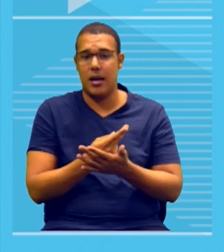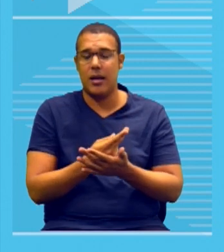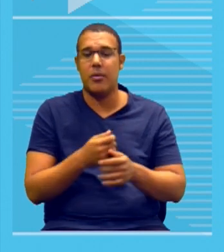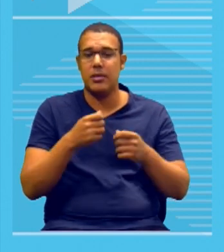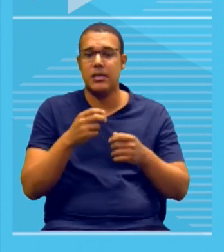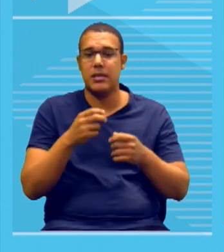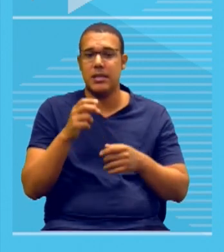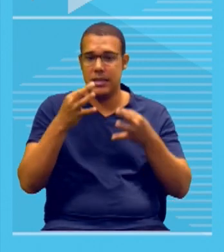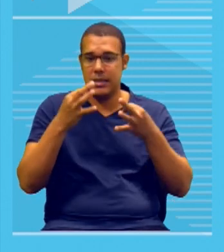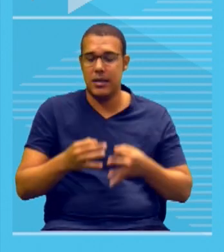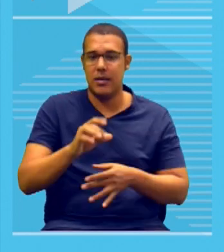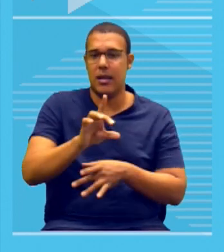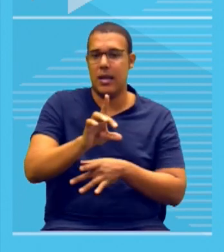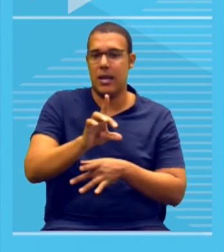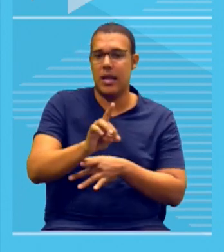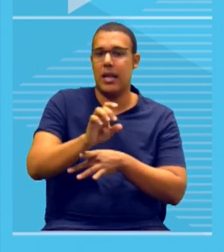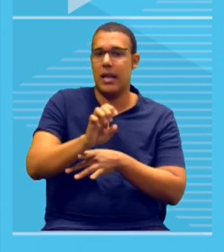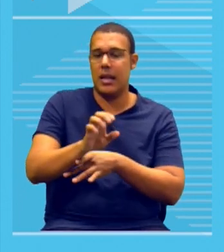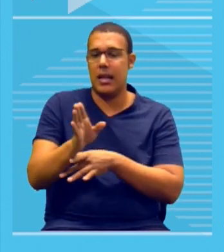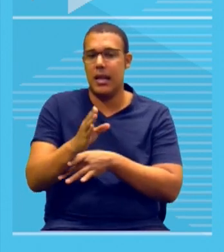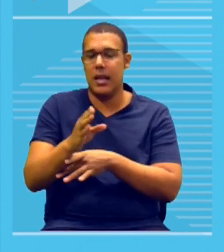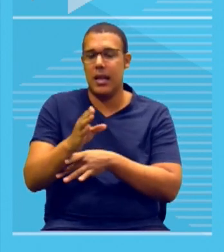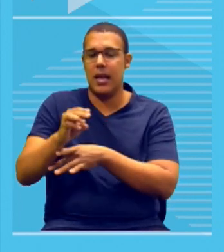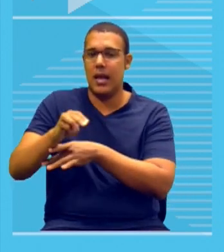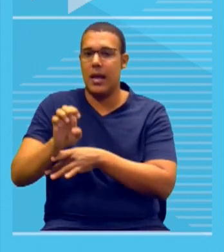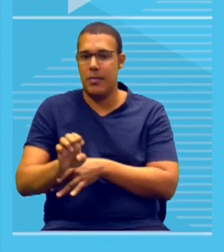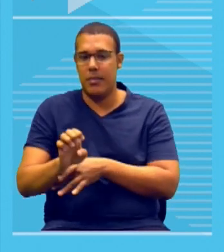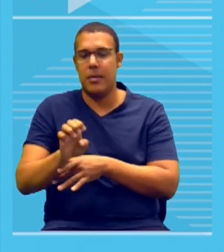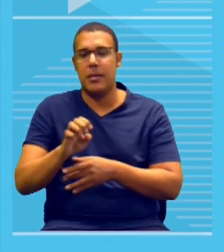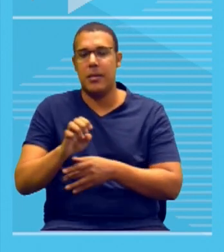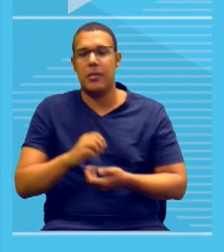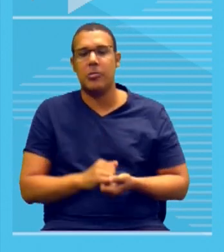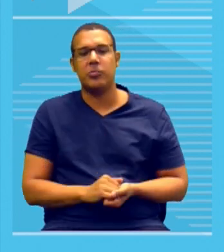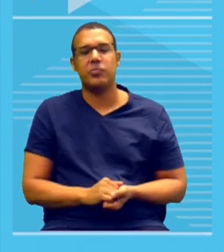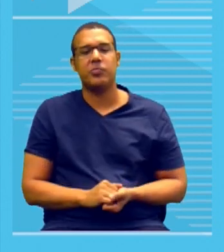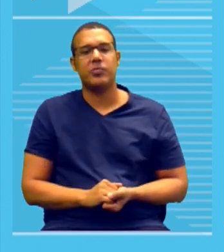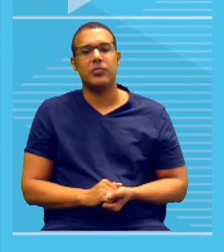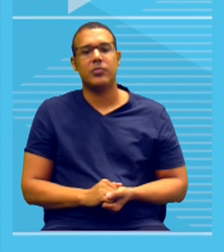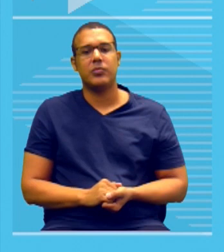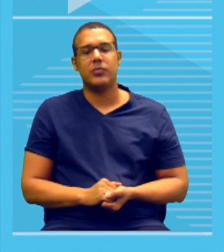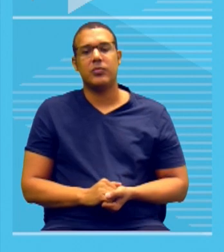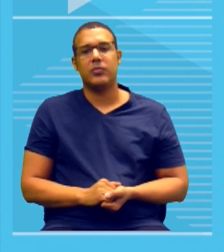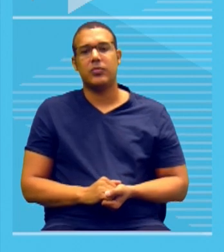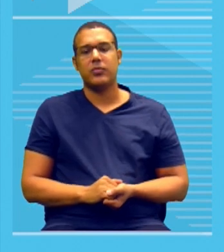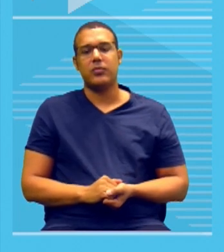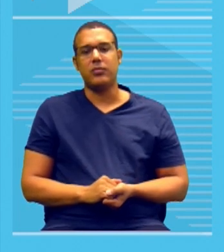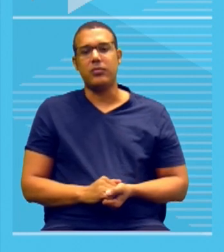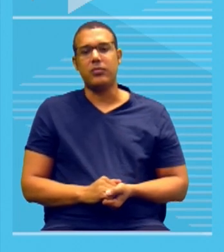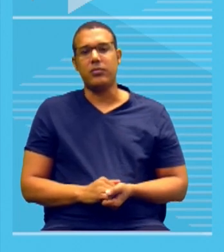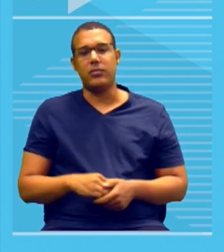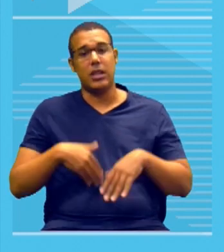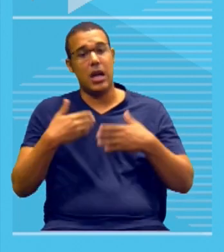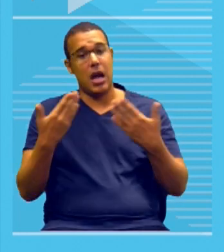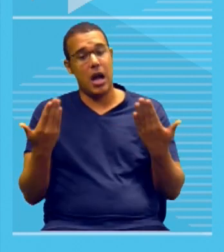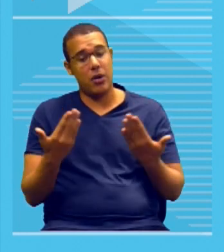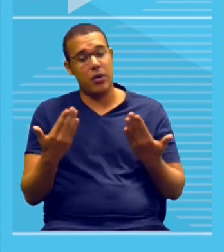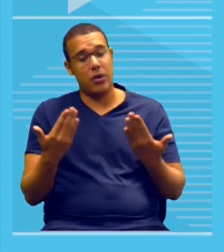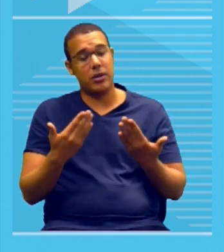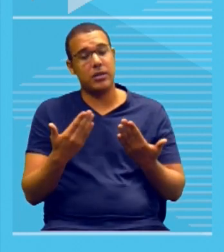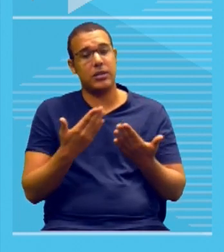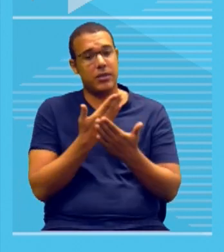perfeito Então vamos lá vamos começar tá nós vamos agora trabalhar os